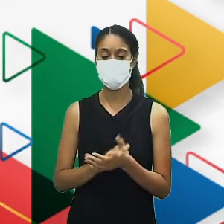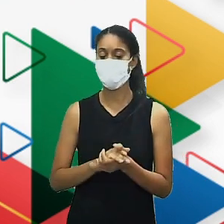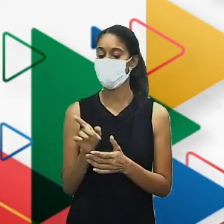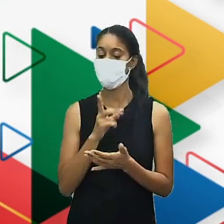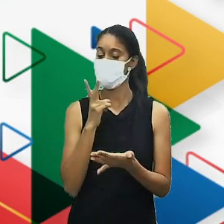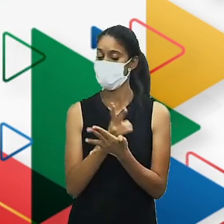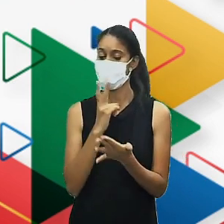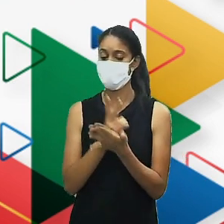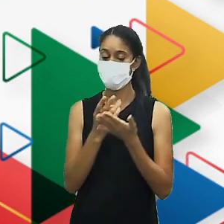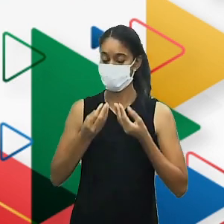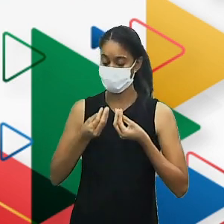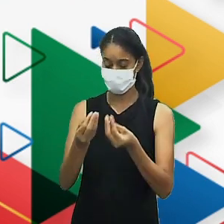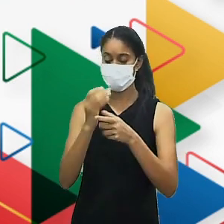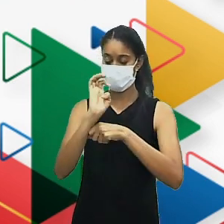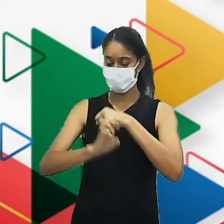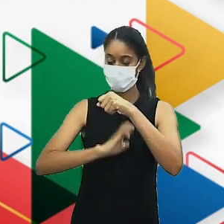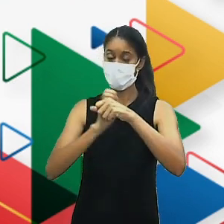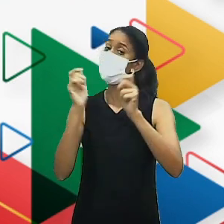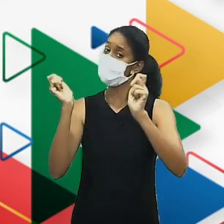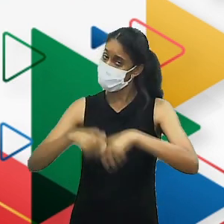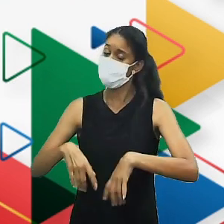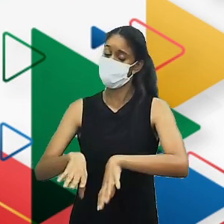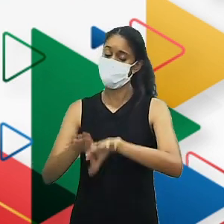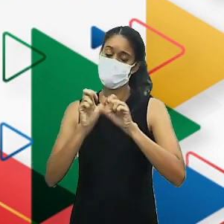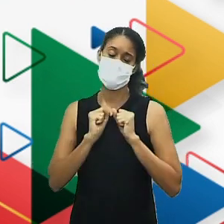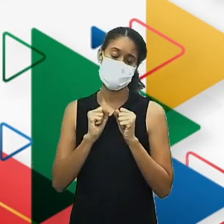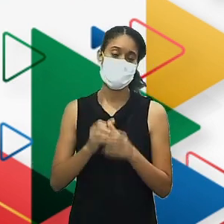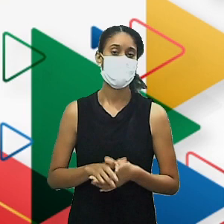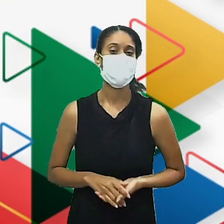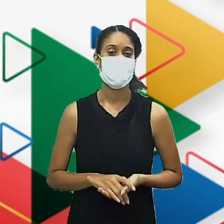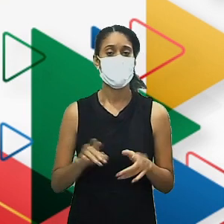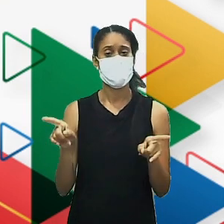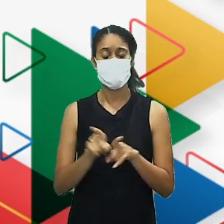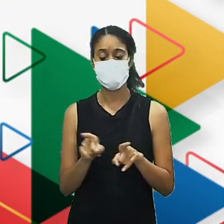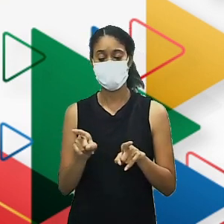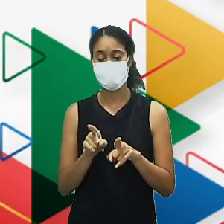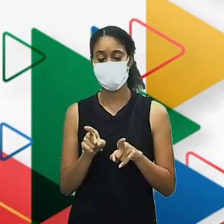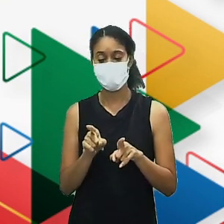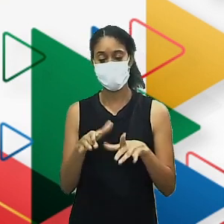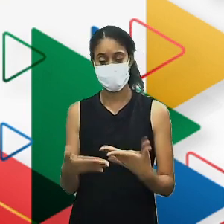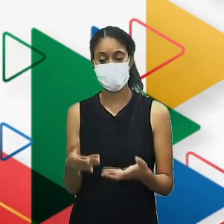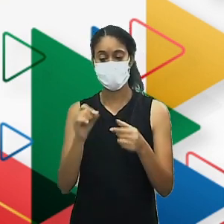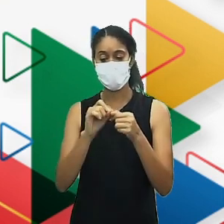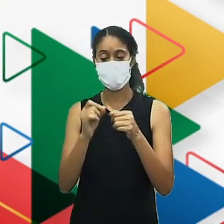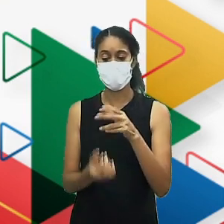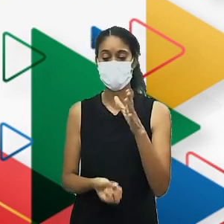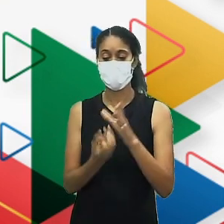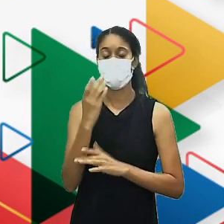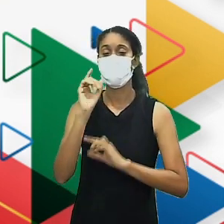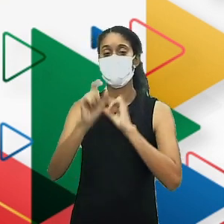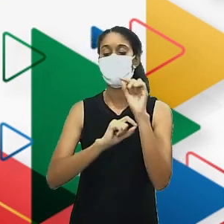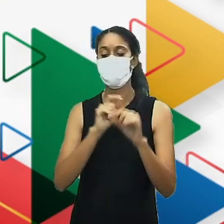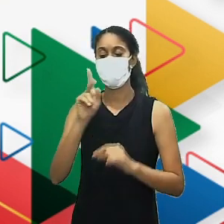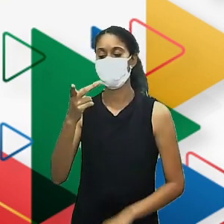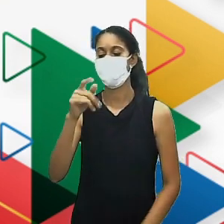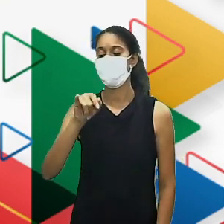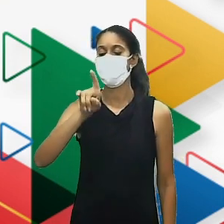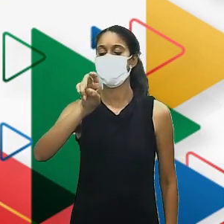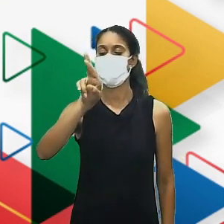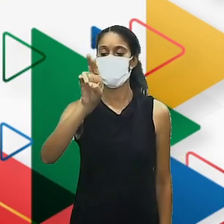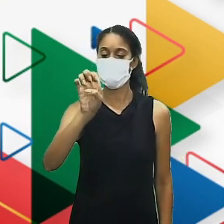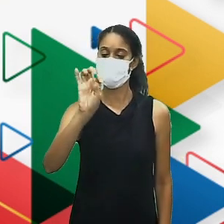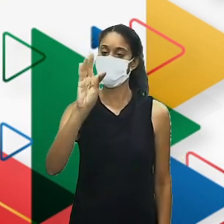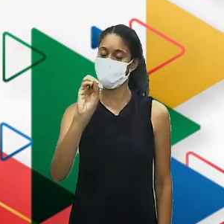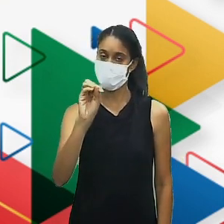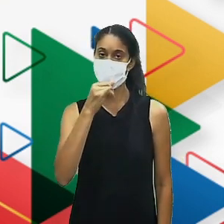sempre será um doador de elétrons. Ele pode receber um elétron quando ele formar o conhecido hidreto. Por